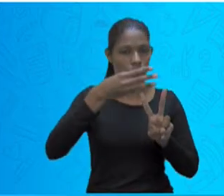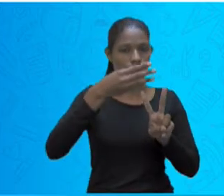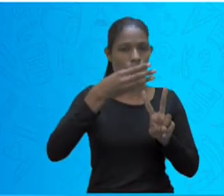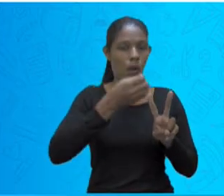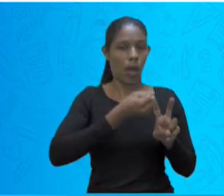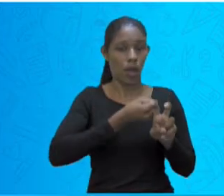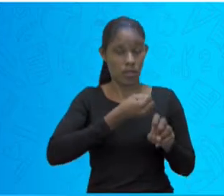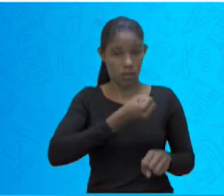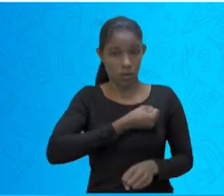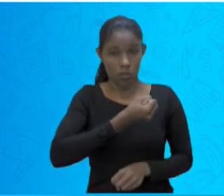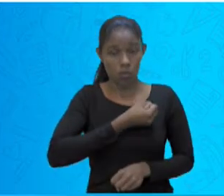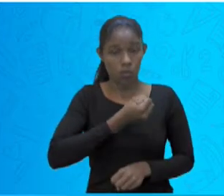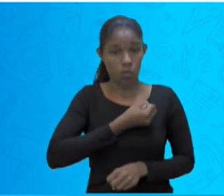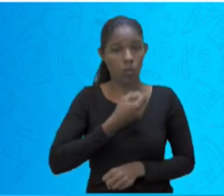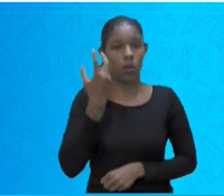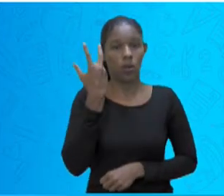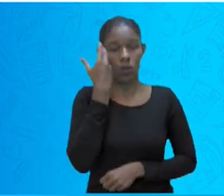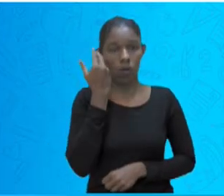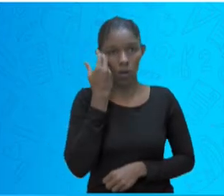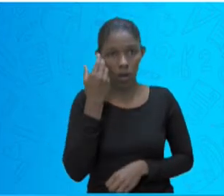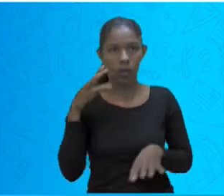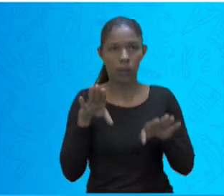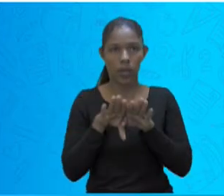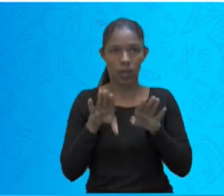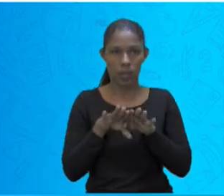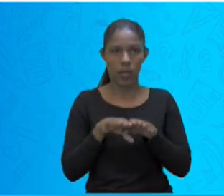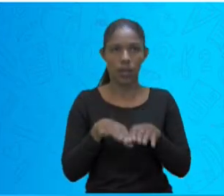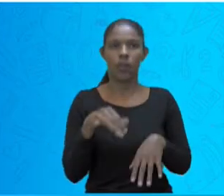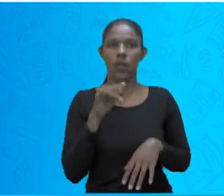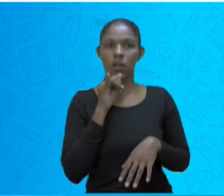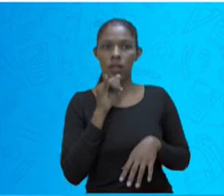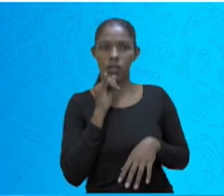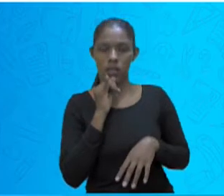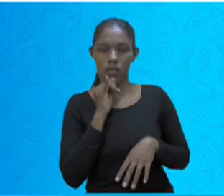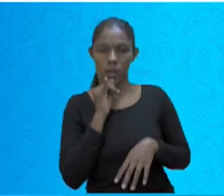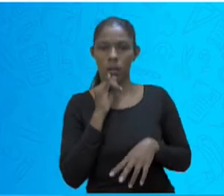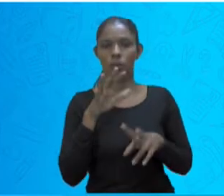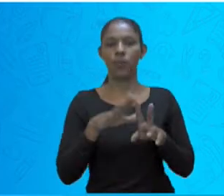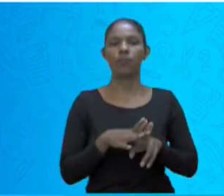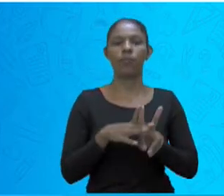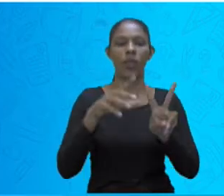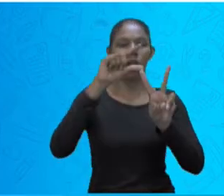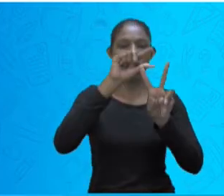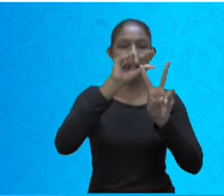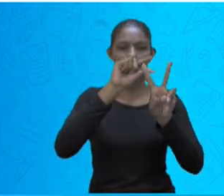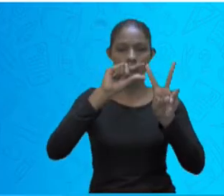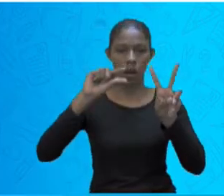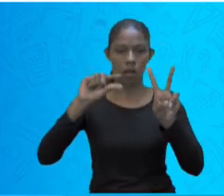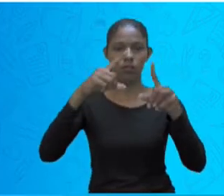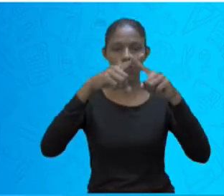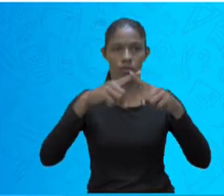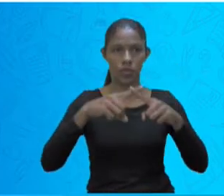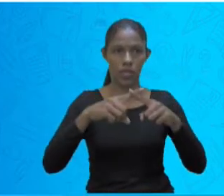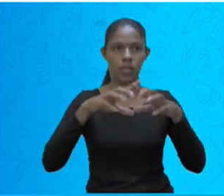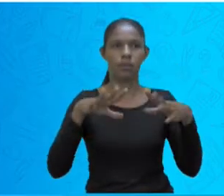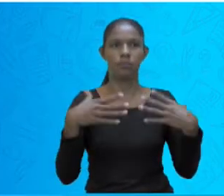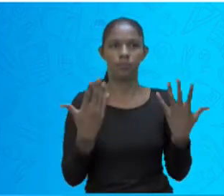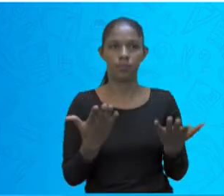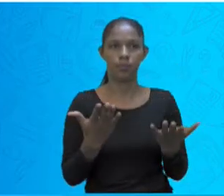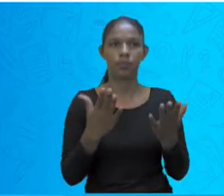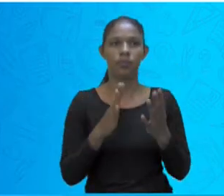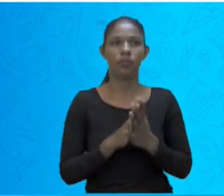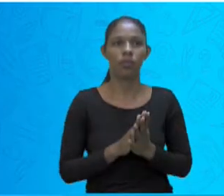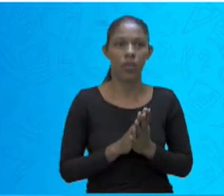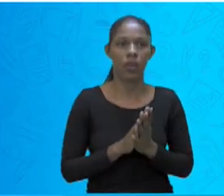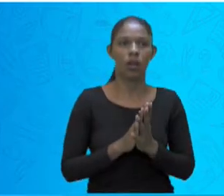Raiz enésima. Podemos generalizar o índice e estudar raízes de índices N